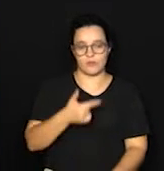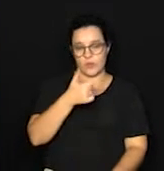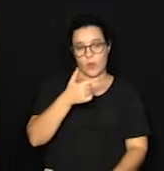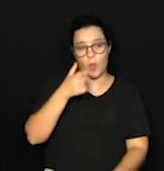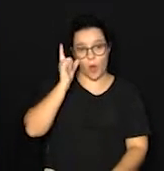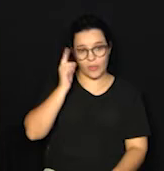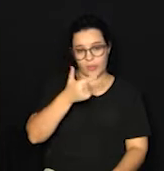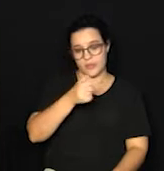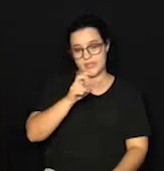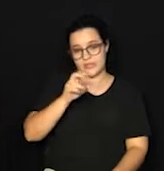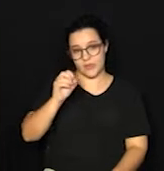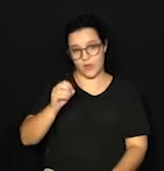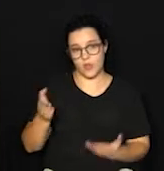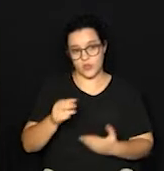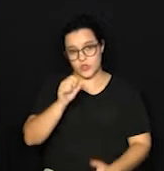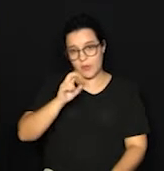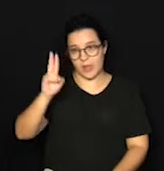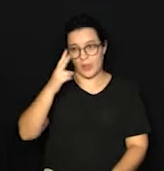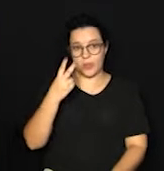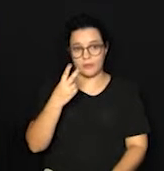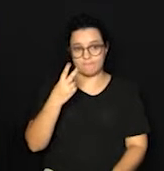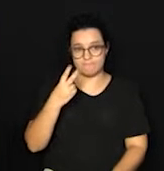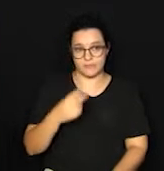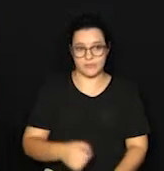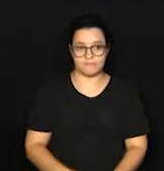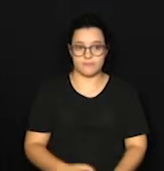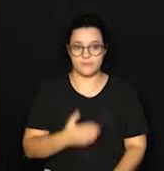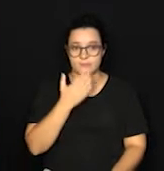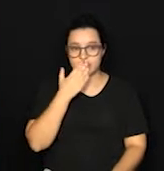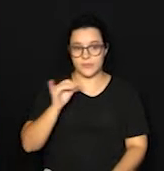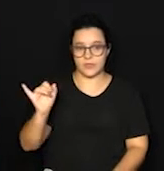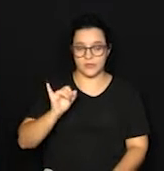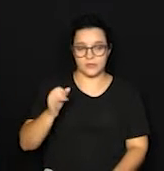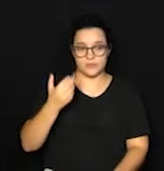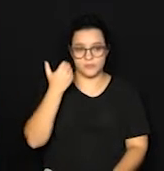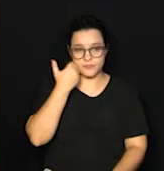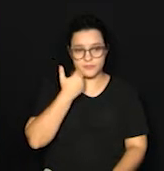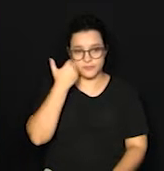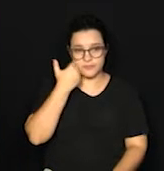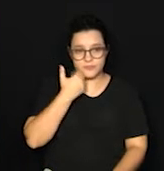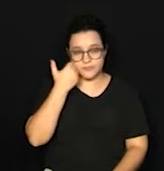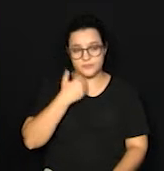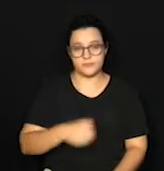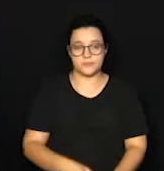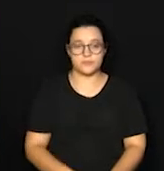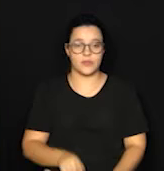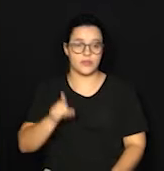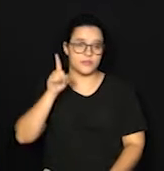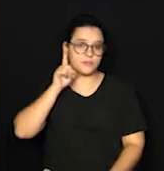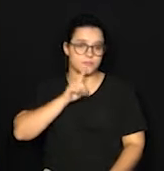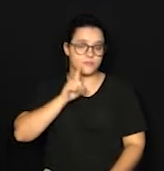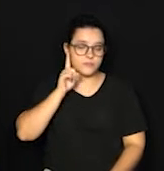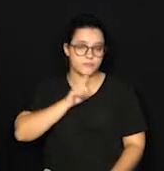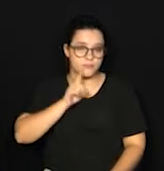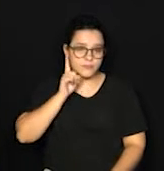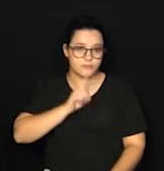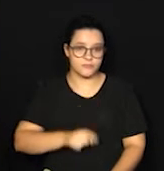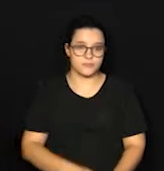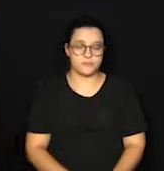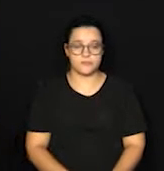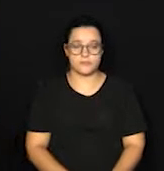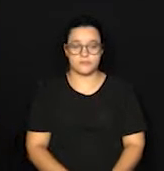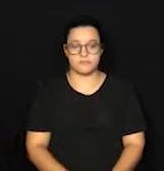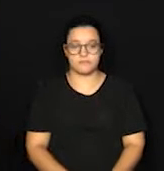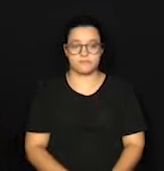vizinha. Indaiatuba com 228. Santa Bárbara do Oeste com 195. Americana,